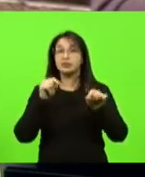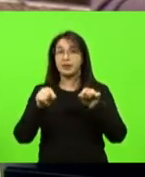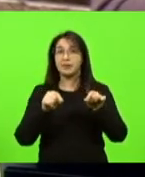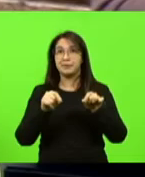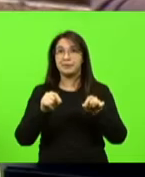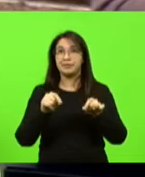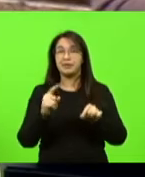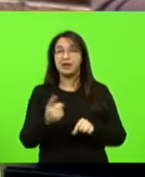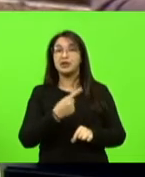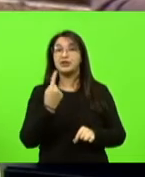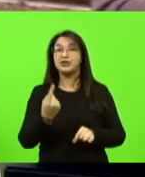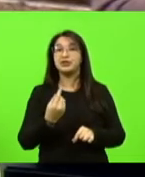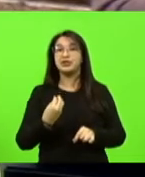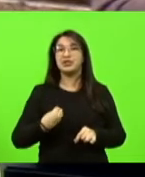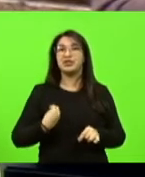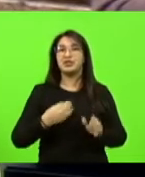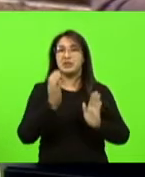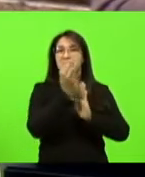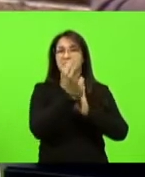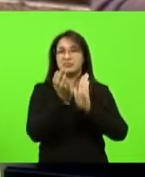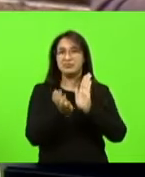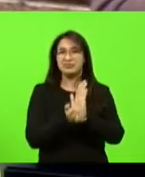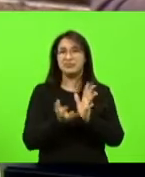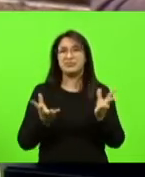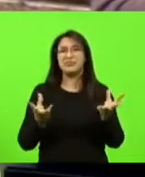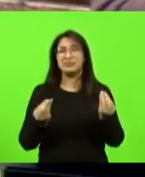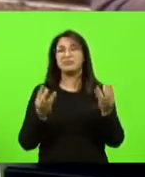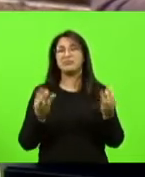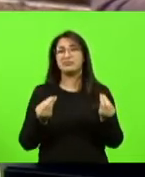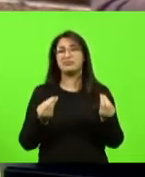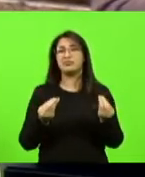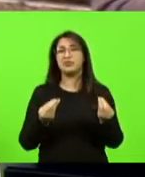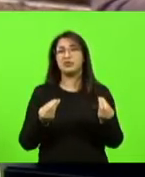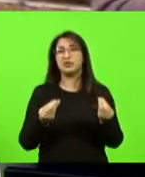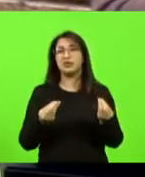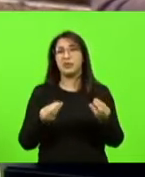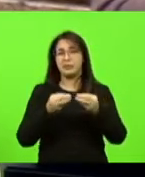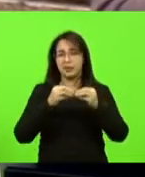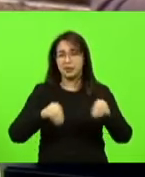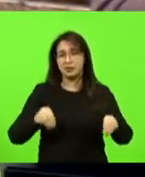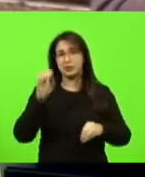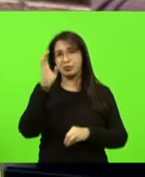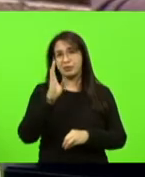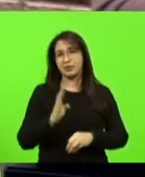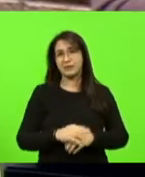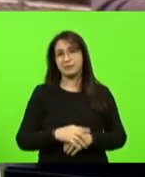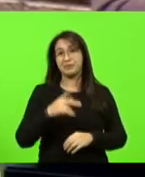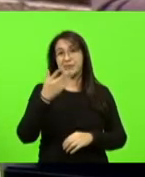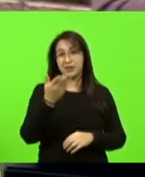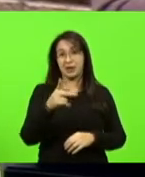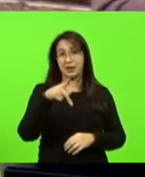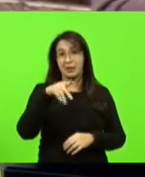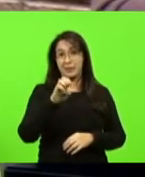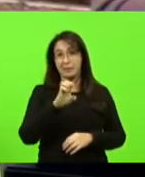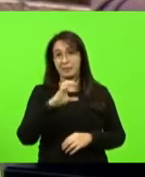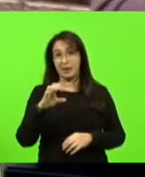vivemos uma burocracia estúpida que custa demais para o Brasil. E essa PEC é um bom exemplo para o Brasil.